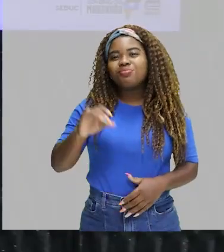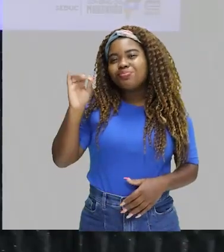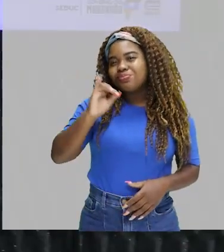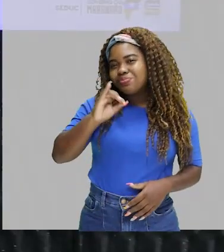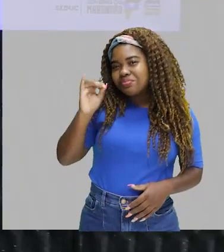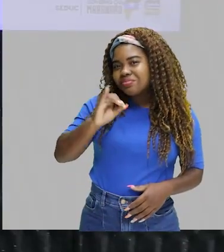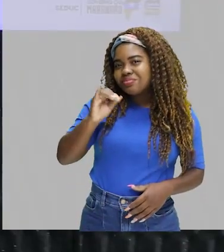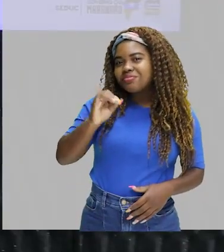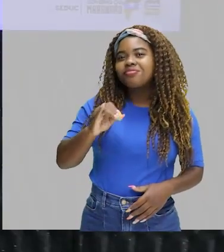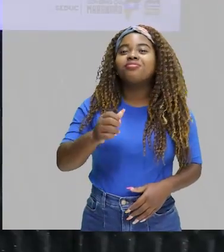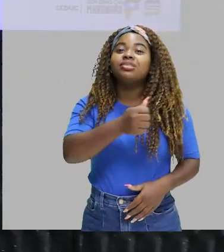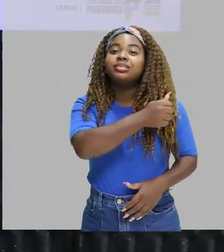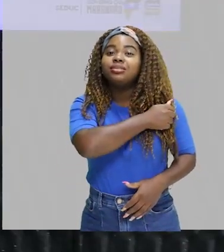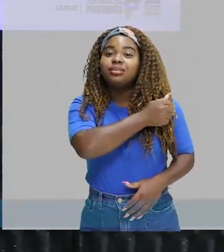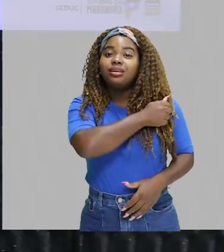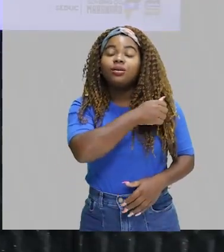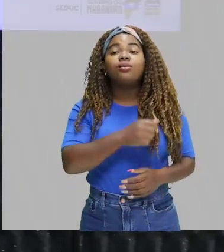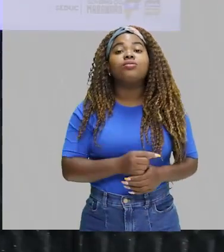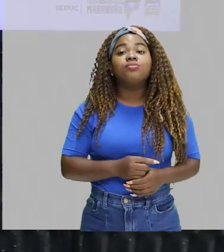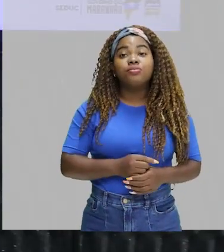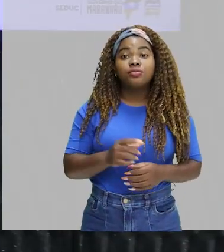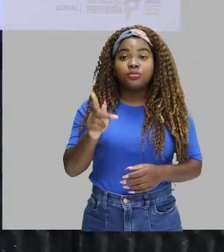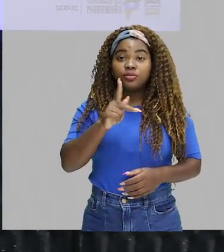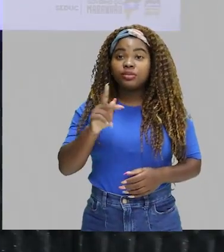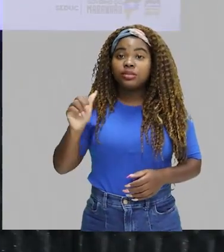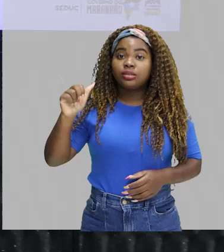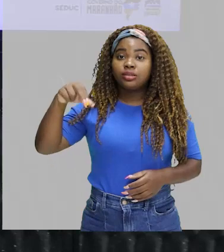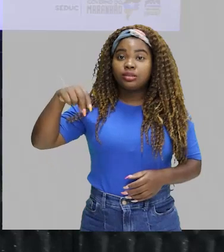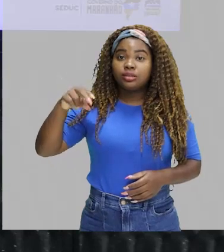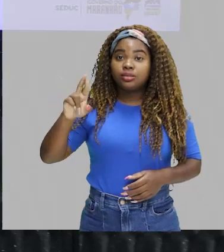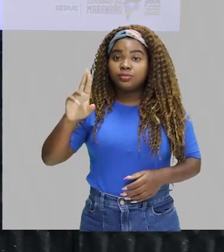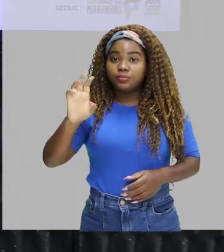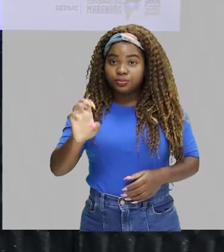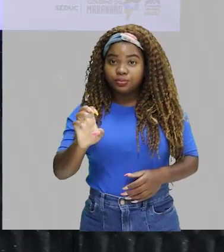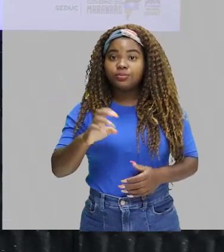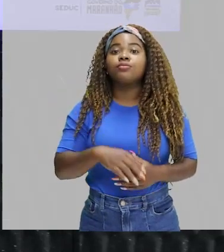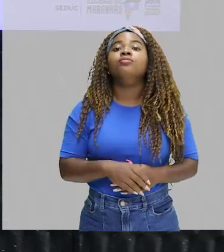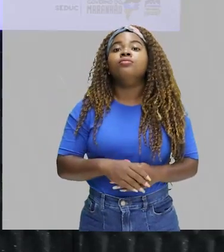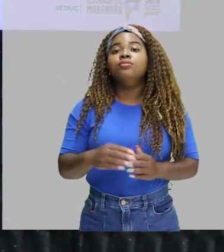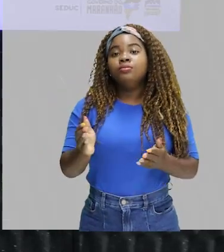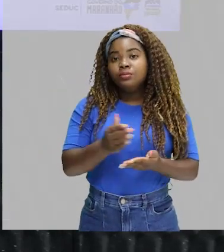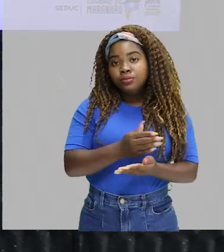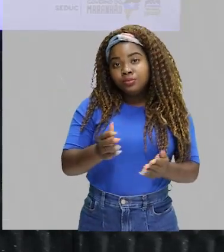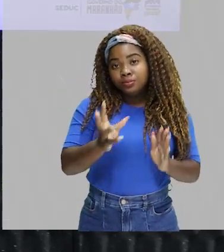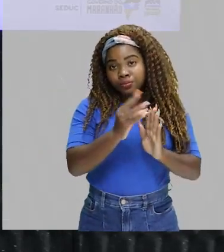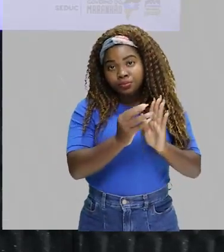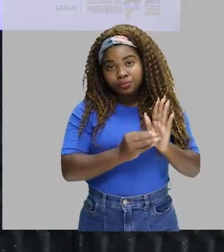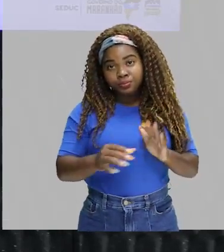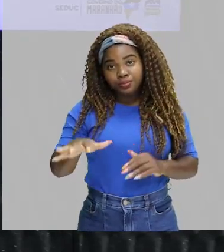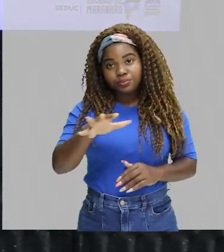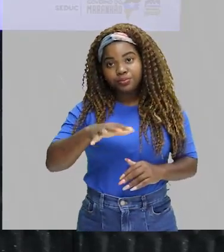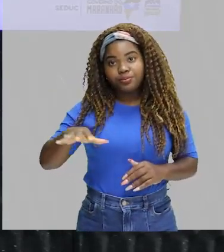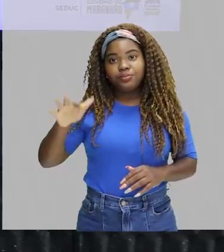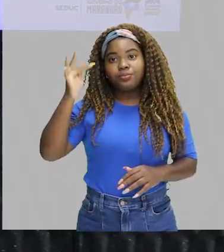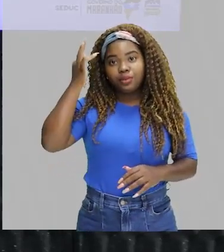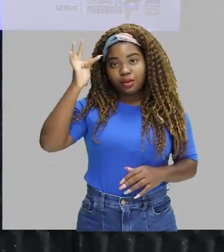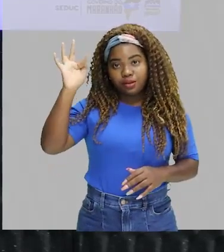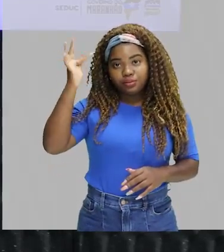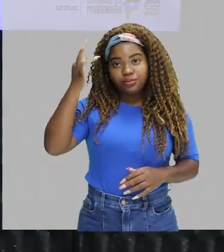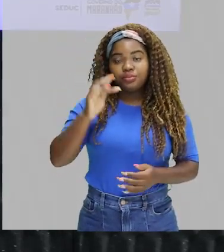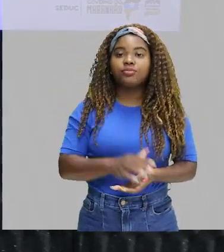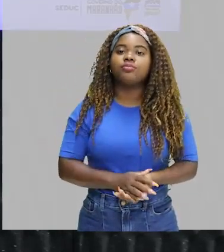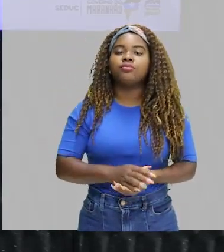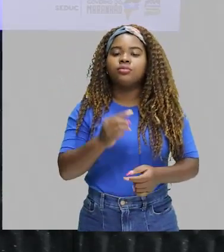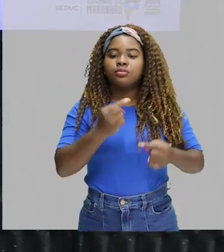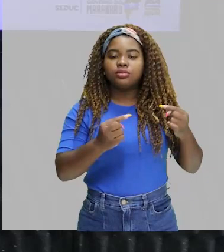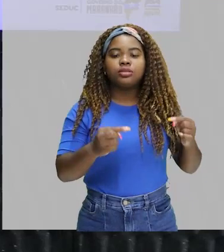Fala, meus queridos alunos, mais uma vez aqui, professor André Luiz, trazendo para vocês alguns conteúdos na área de filosofia, para a gente poder discutir, fazer